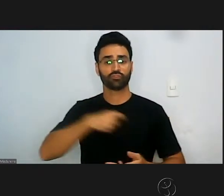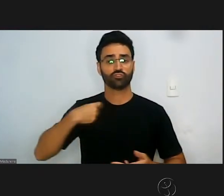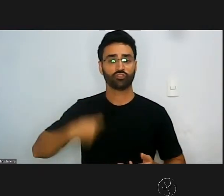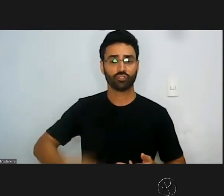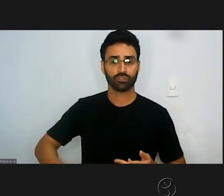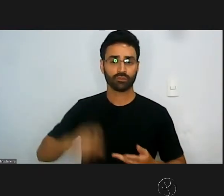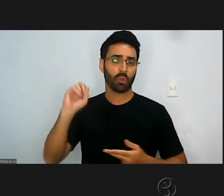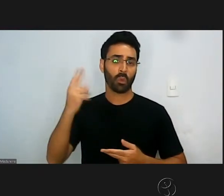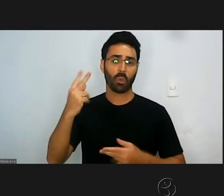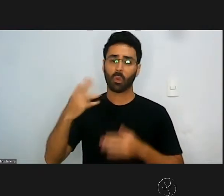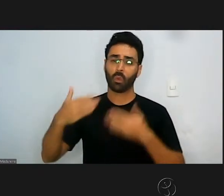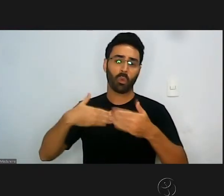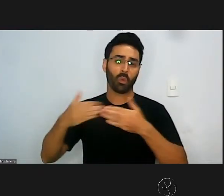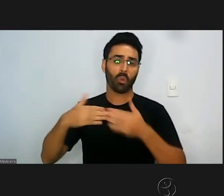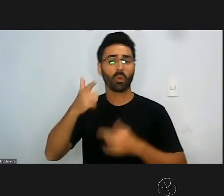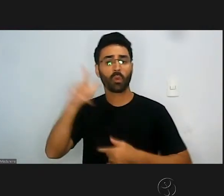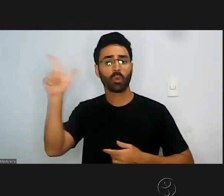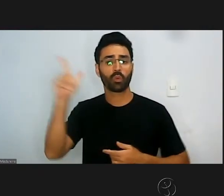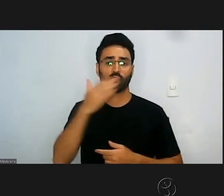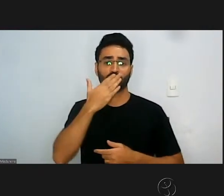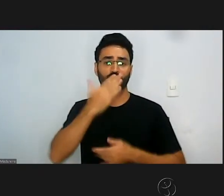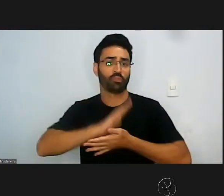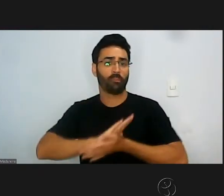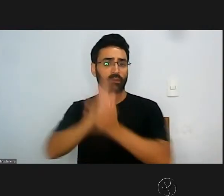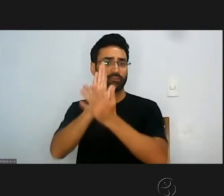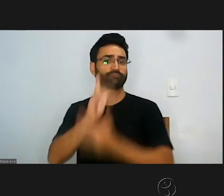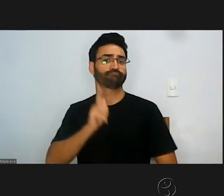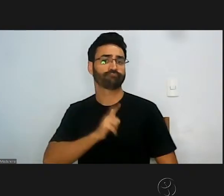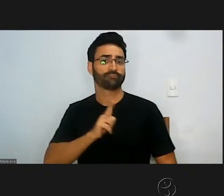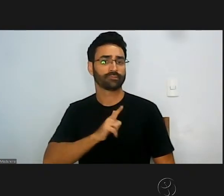qualquer outro preconceito.